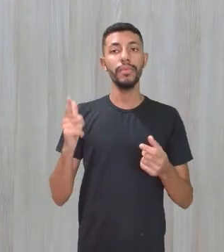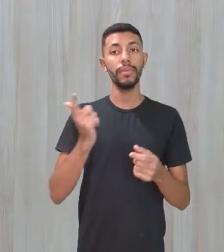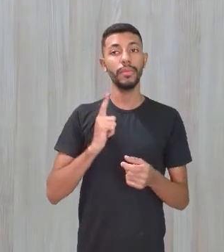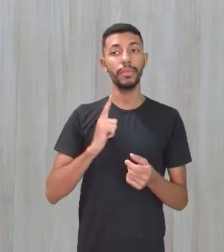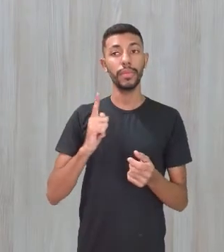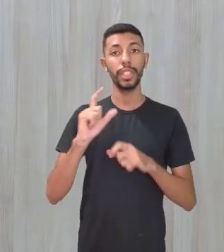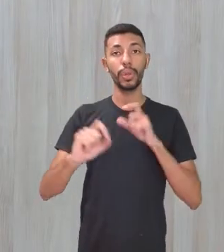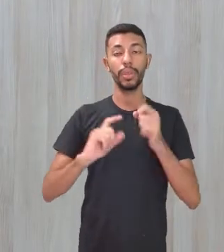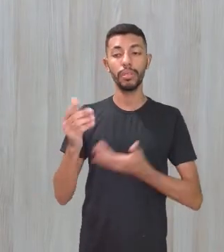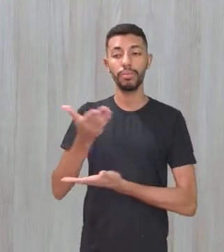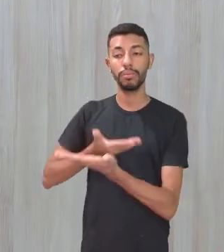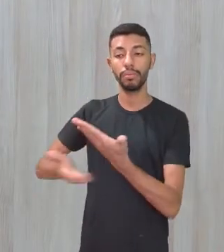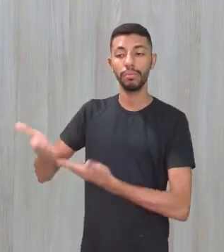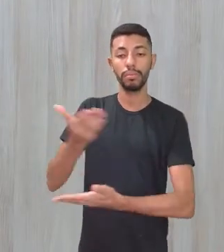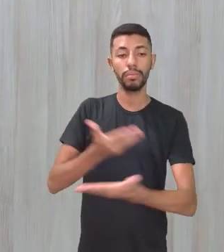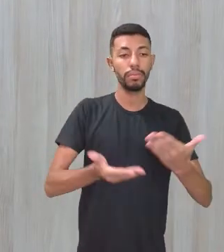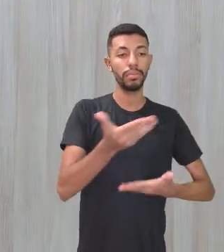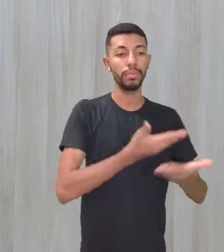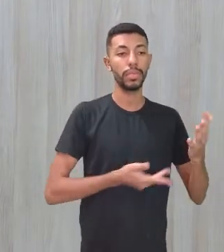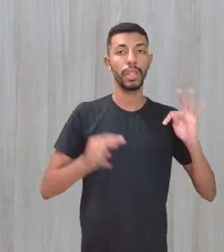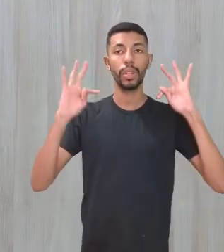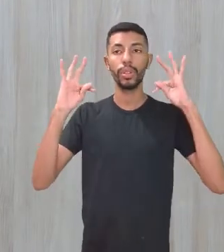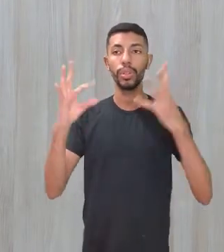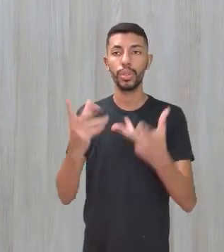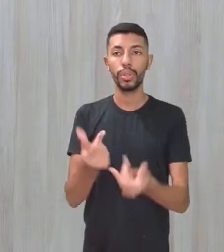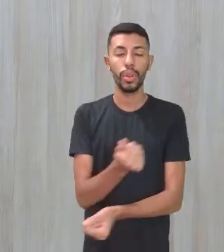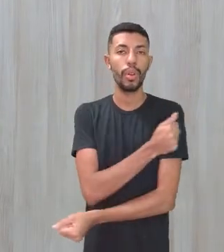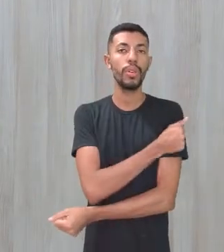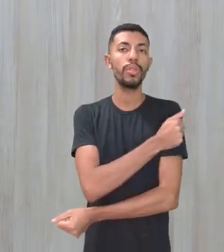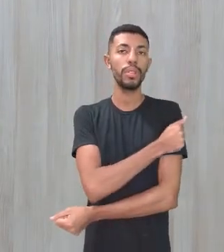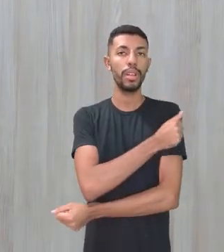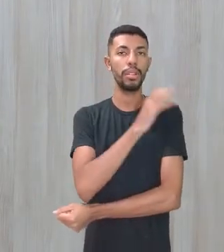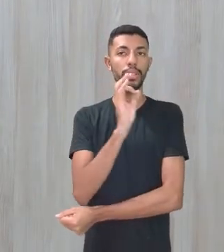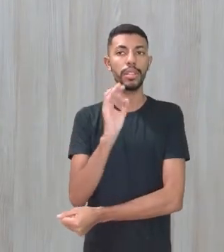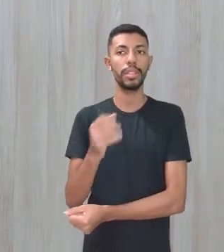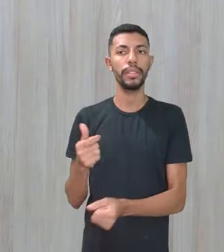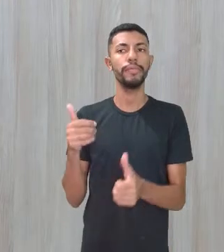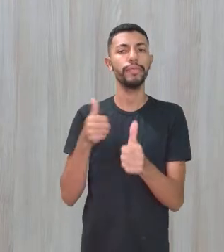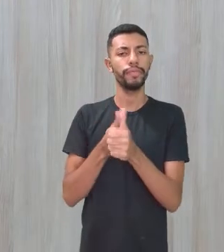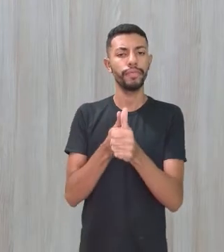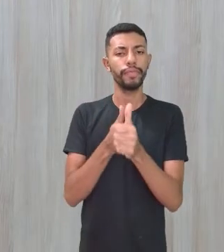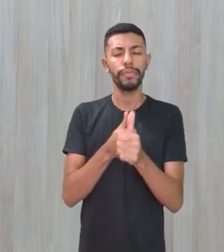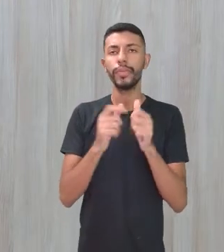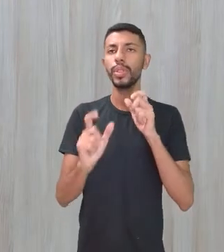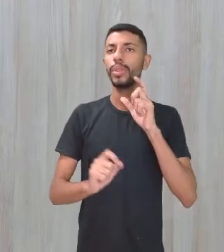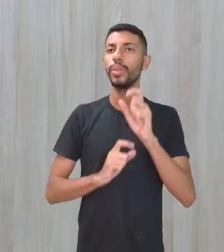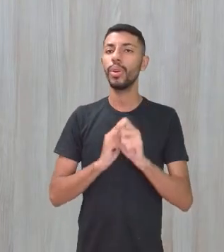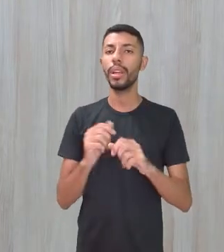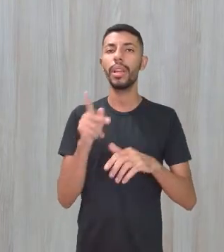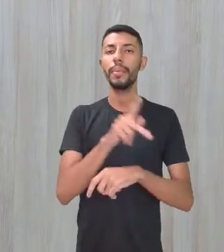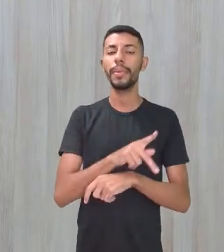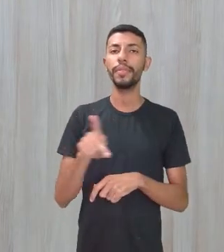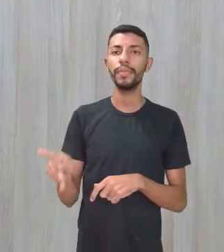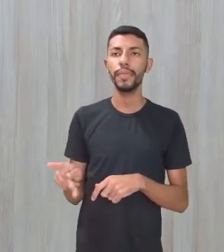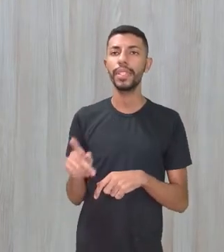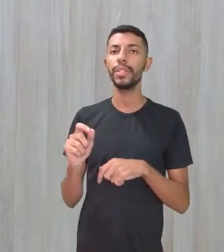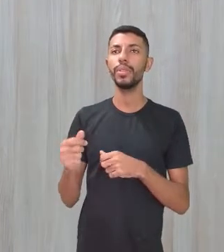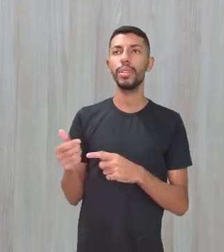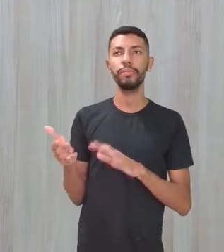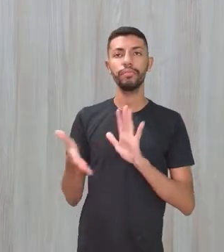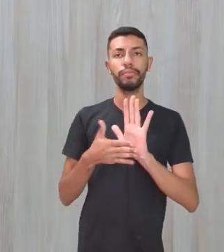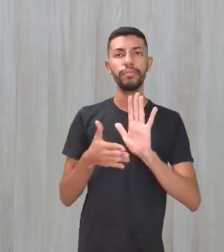uma interação com todos os outros estudantes e vá acompanhando o que a professora está